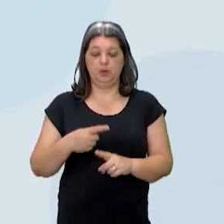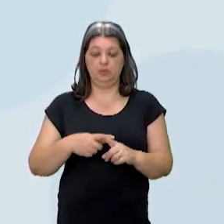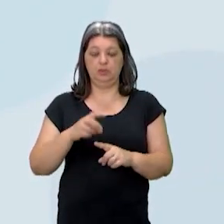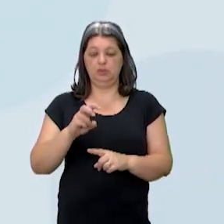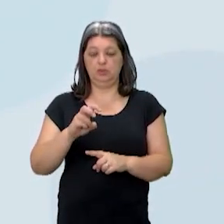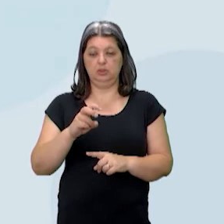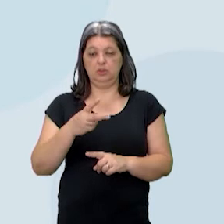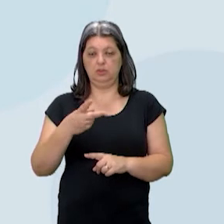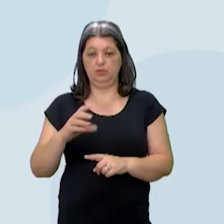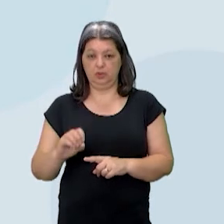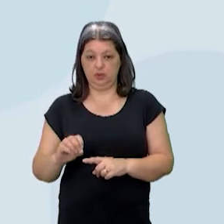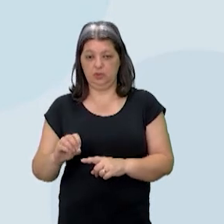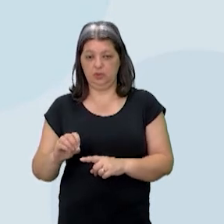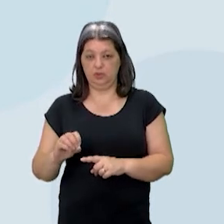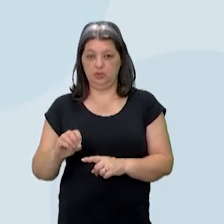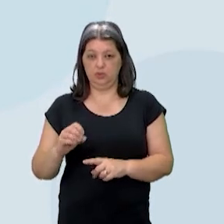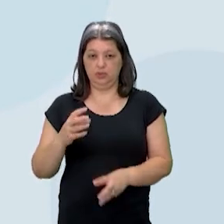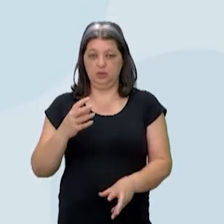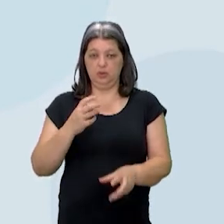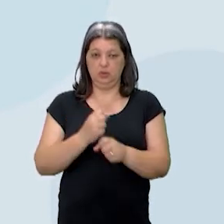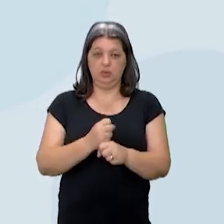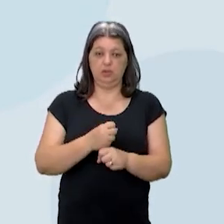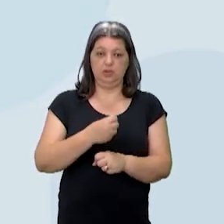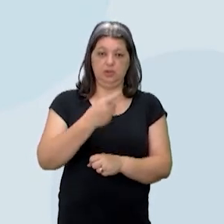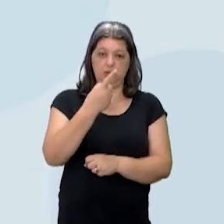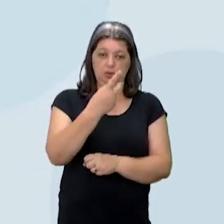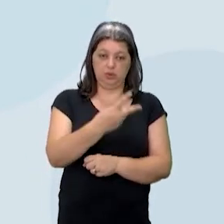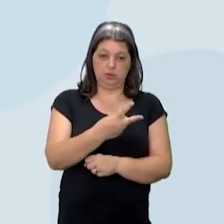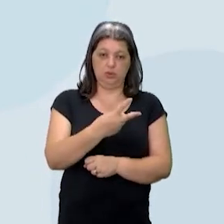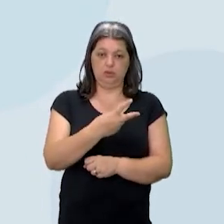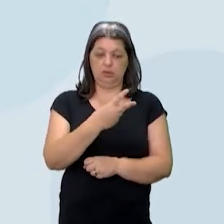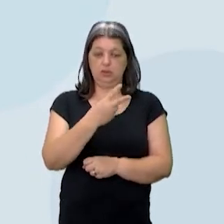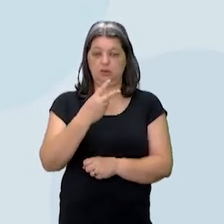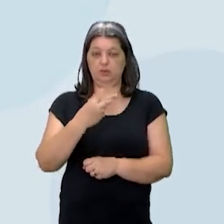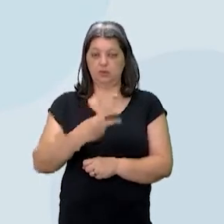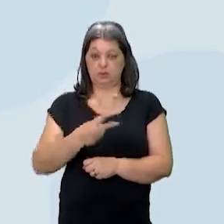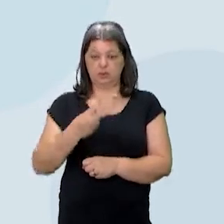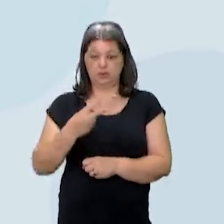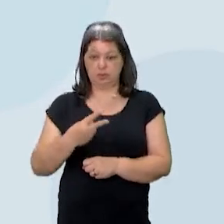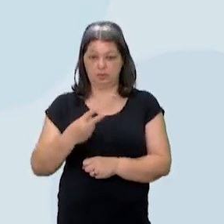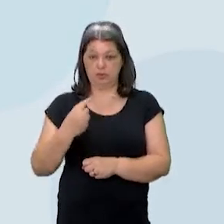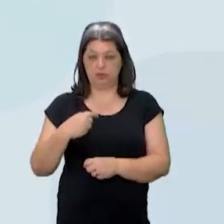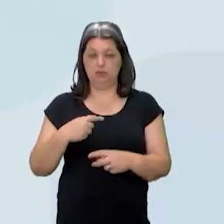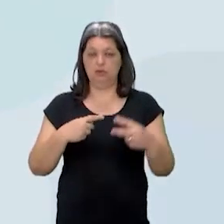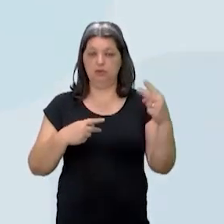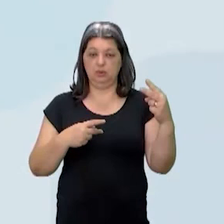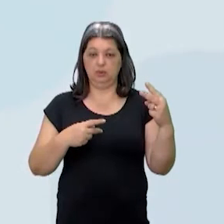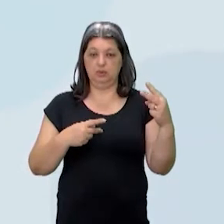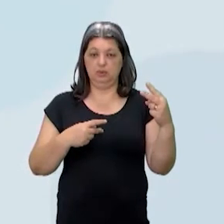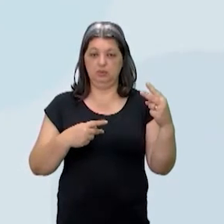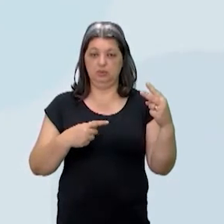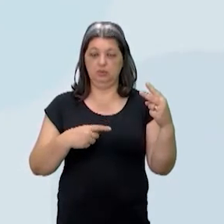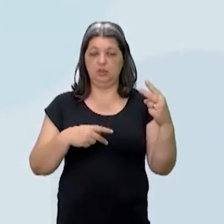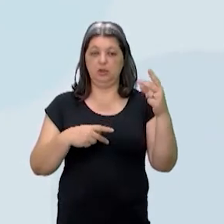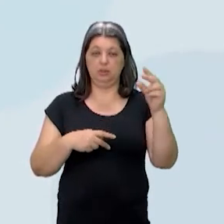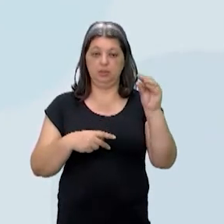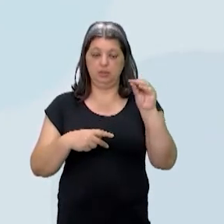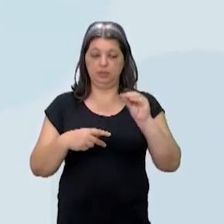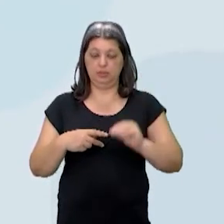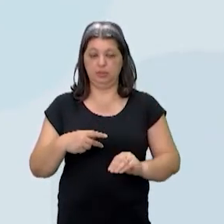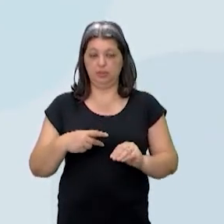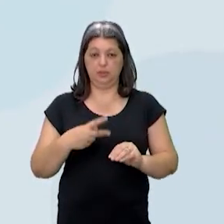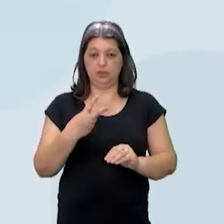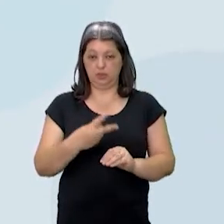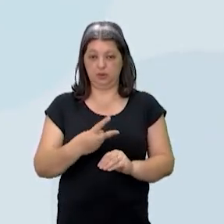com 2, 22, ó, desce o 2 e sobe o outro lá. 4 vezes 0 costuma dar 0, somado com